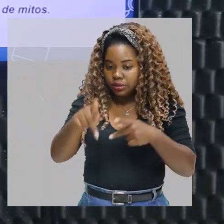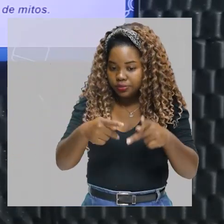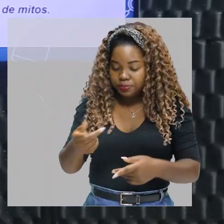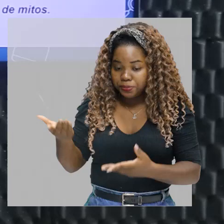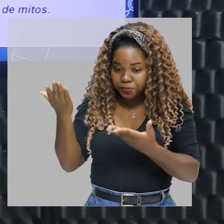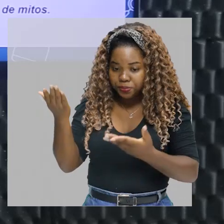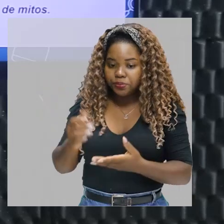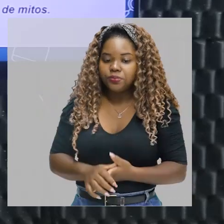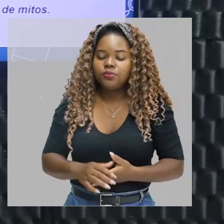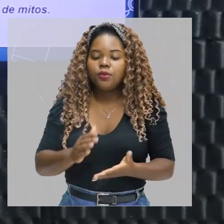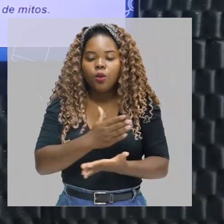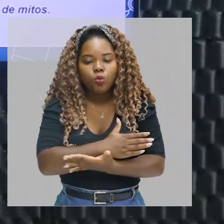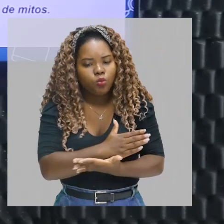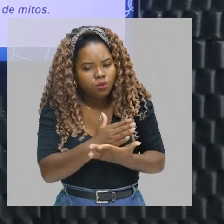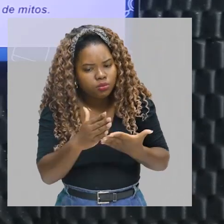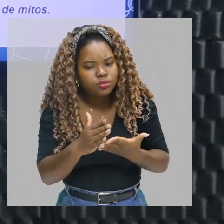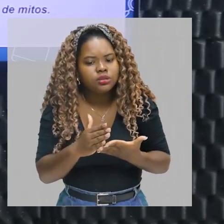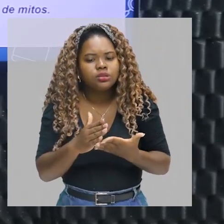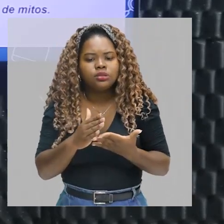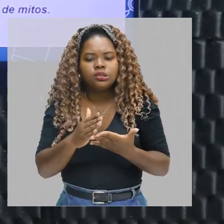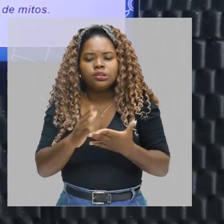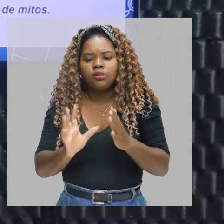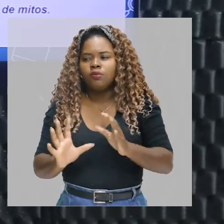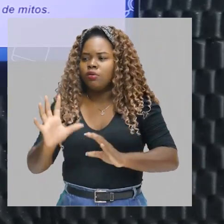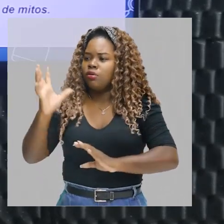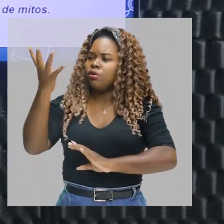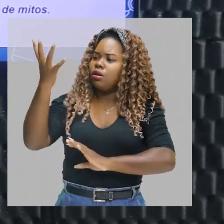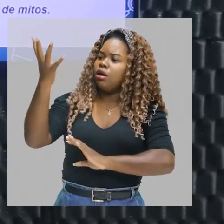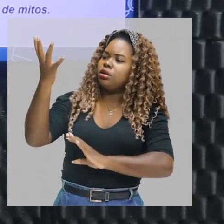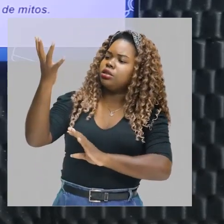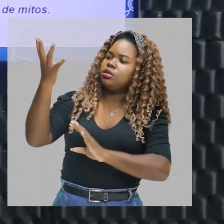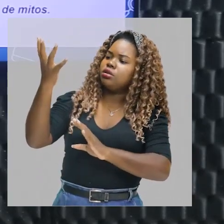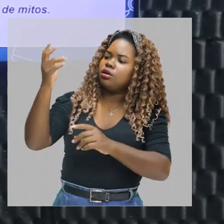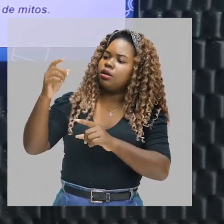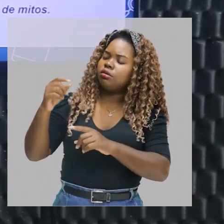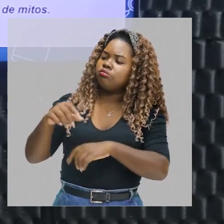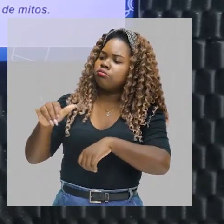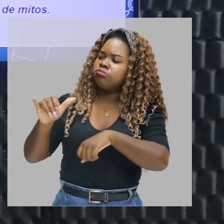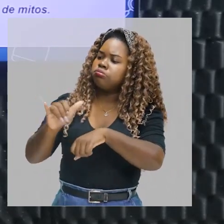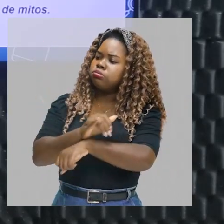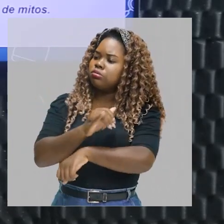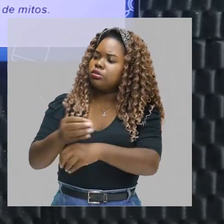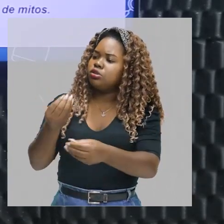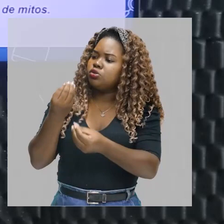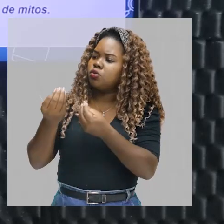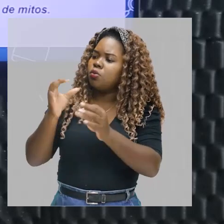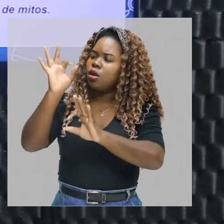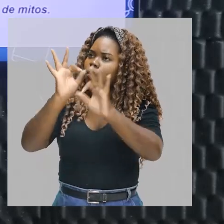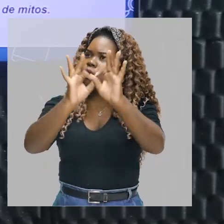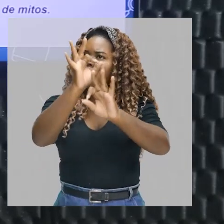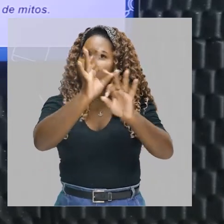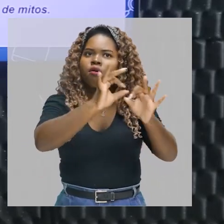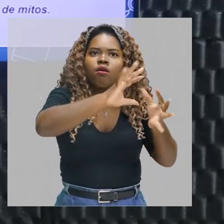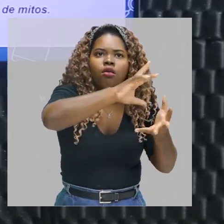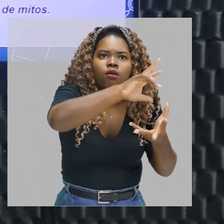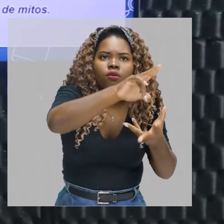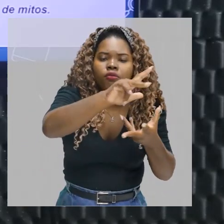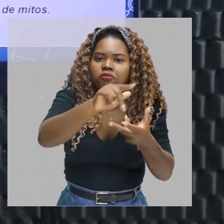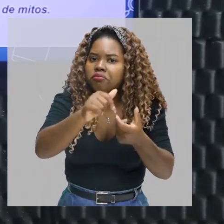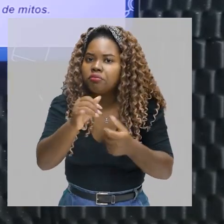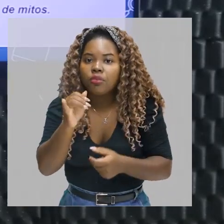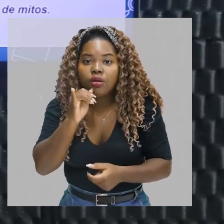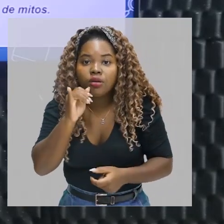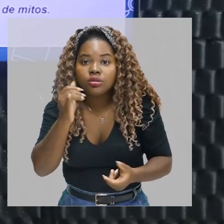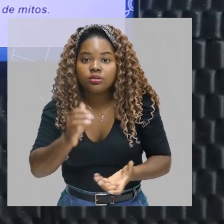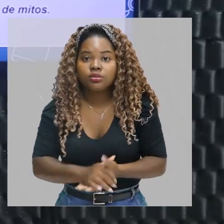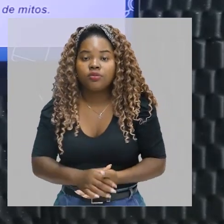aí a criar modelos de como era organizado o universo, por exemplo. Ok?